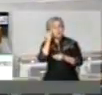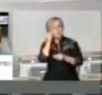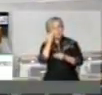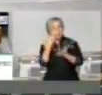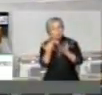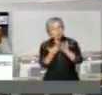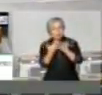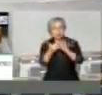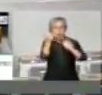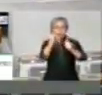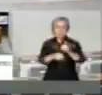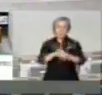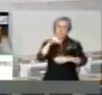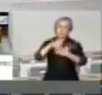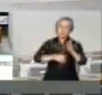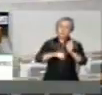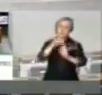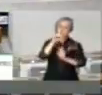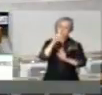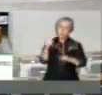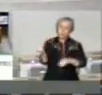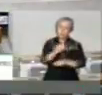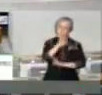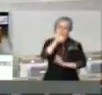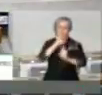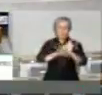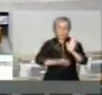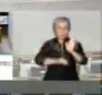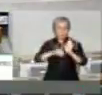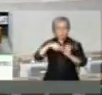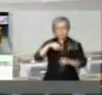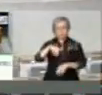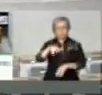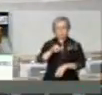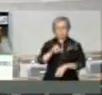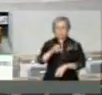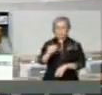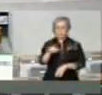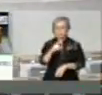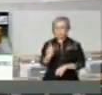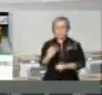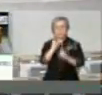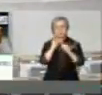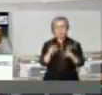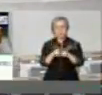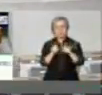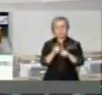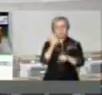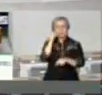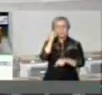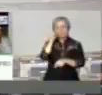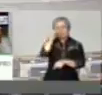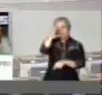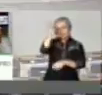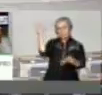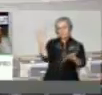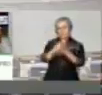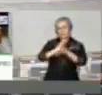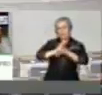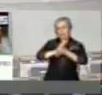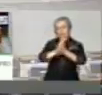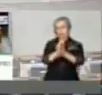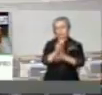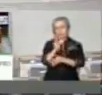questões econômicas, existem questões que são preventivas a acidentes e tragédias dessa